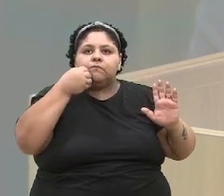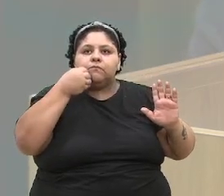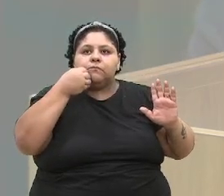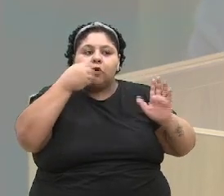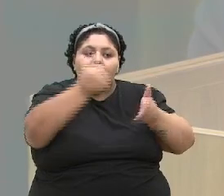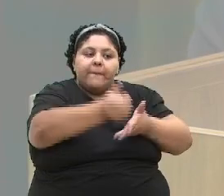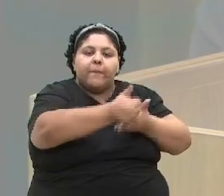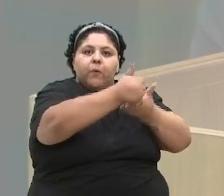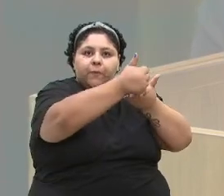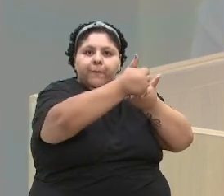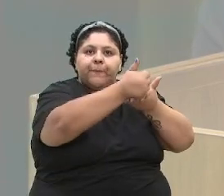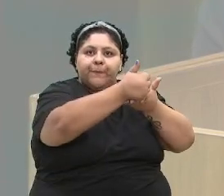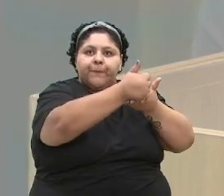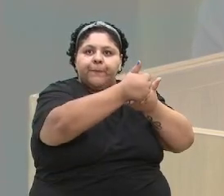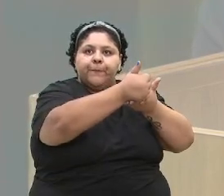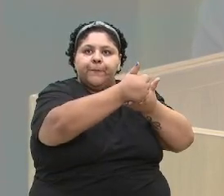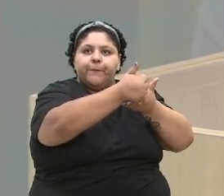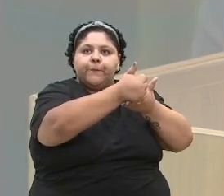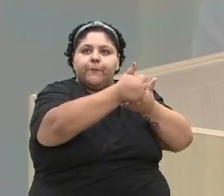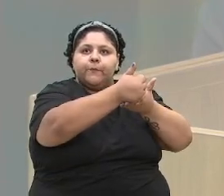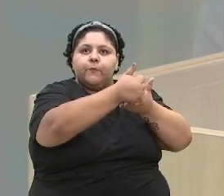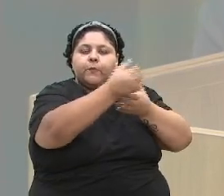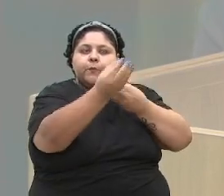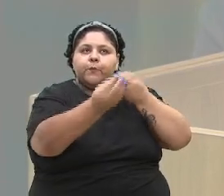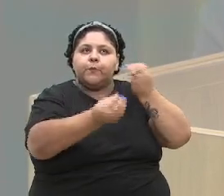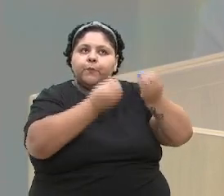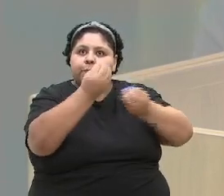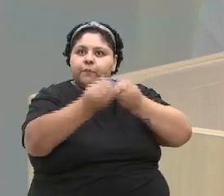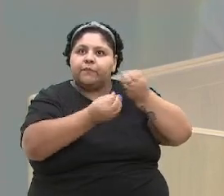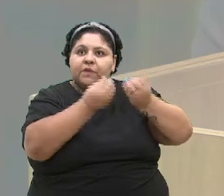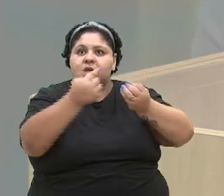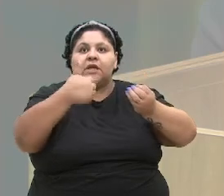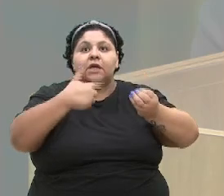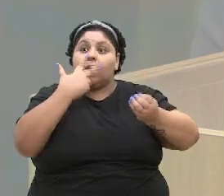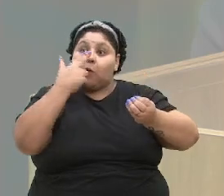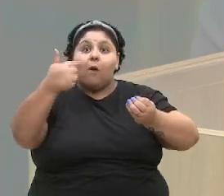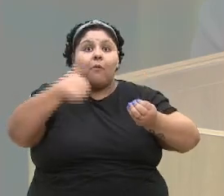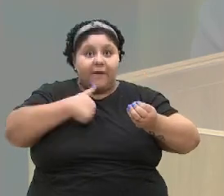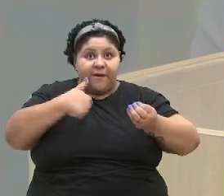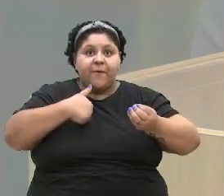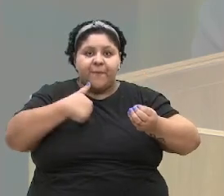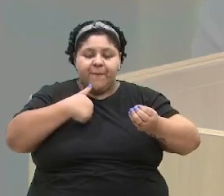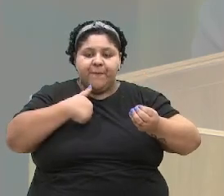suporte das condições que eu tive, para